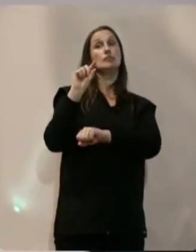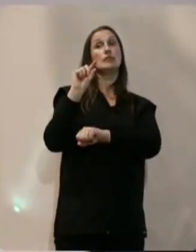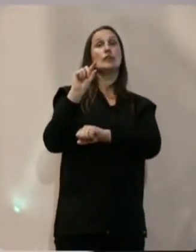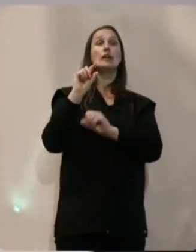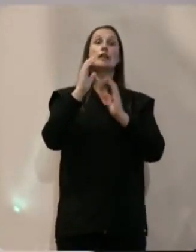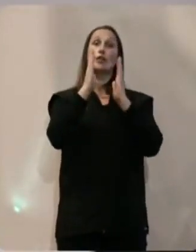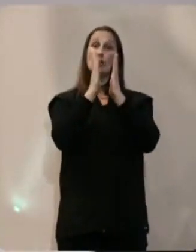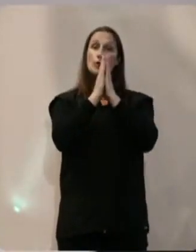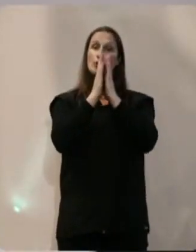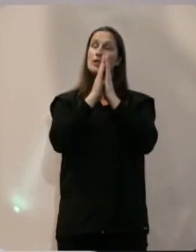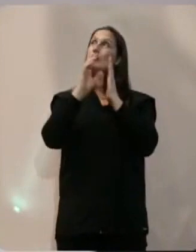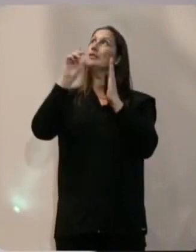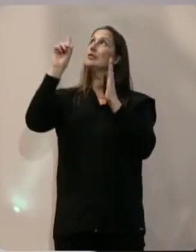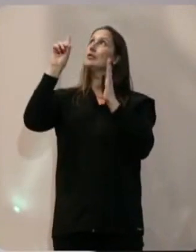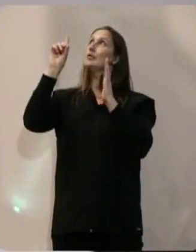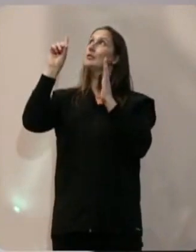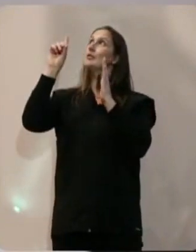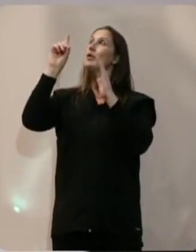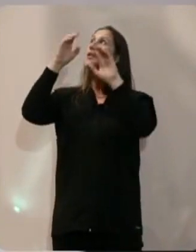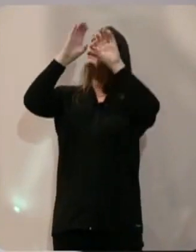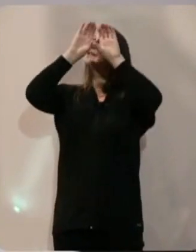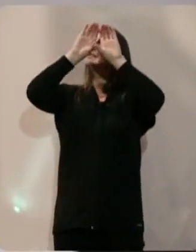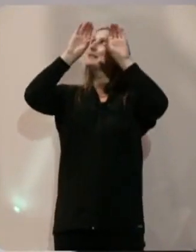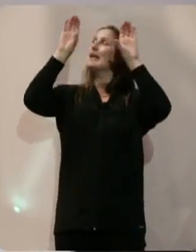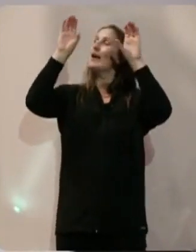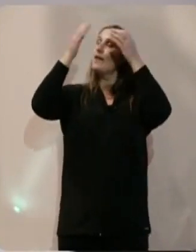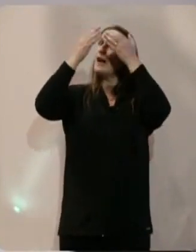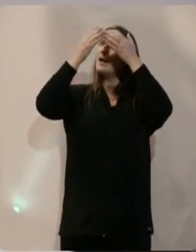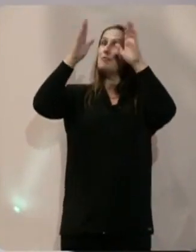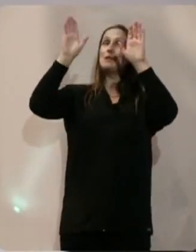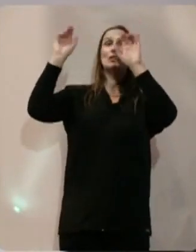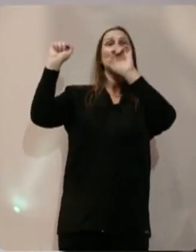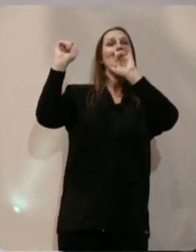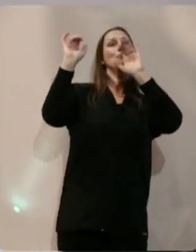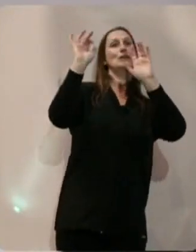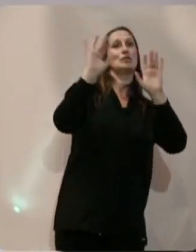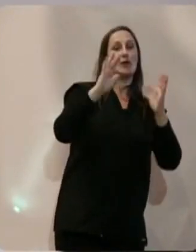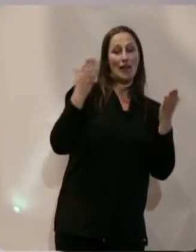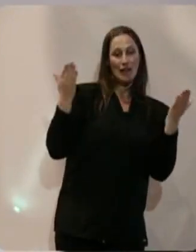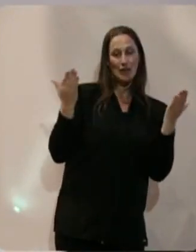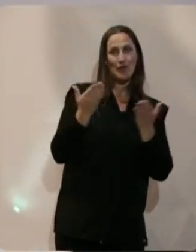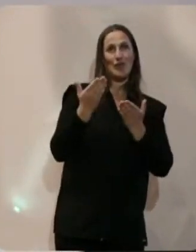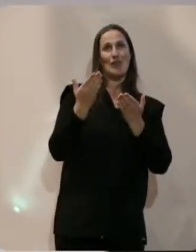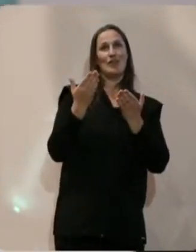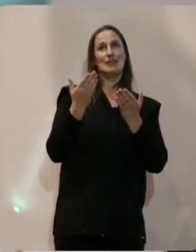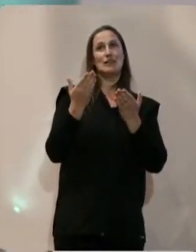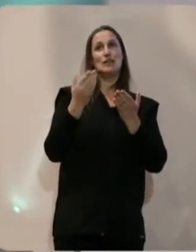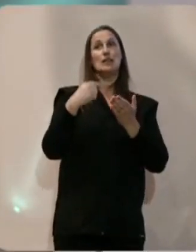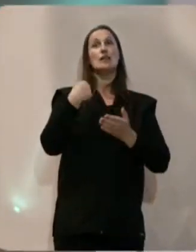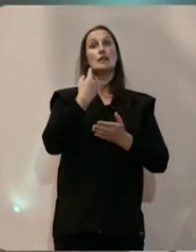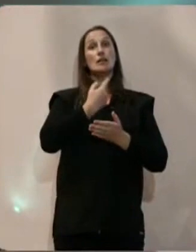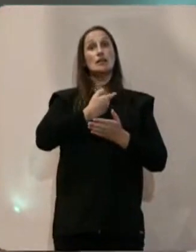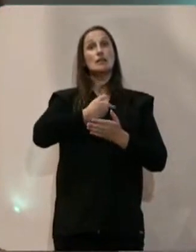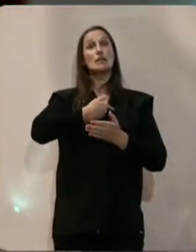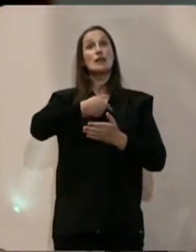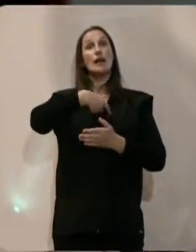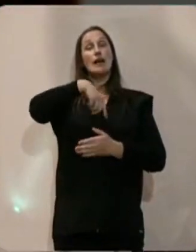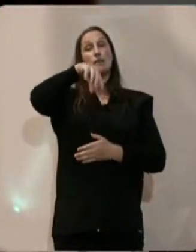E tem orações que Ele diz: estou abrindo as janelas dos céus agora. E a gente vai aprendendo a viver